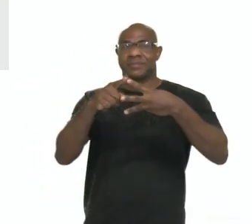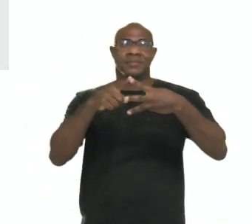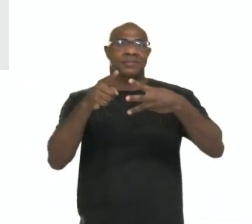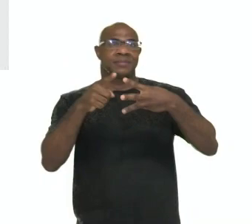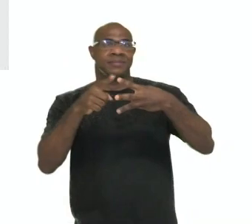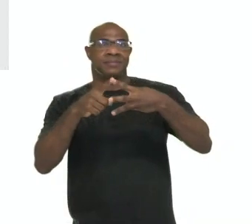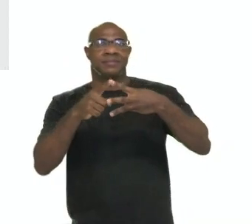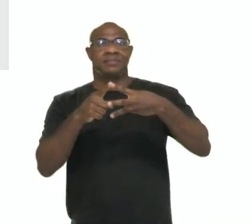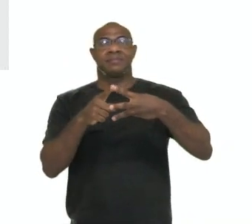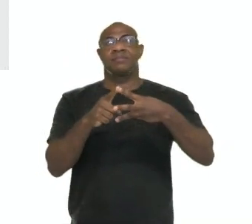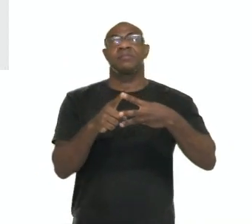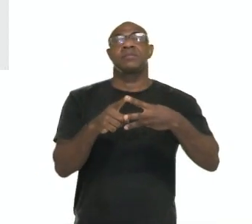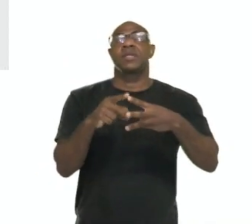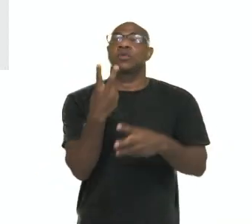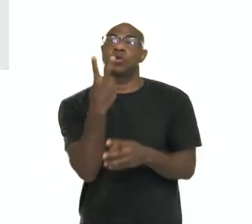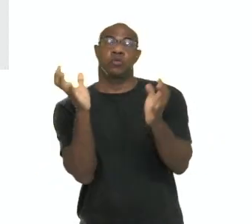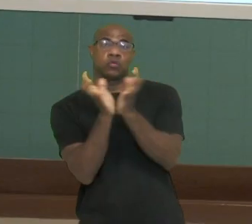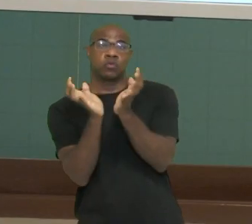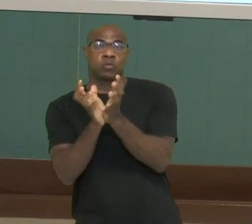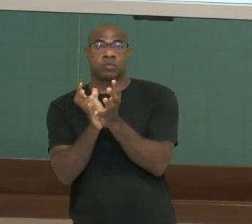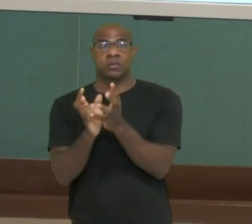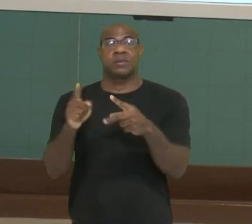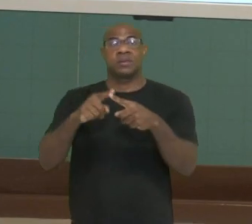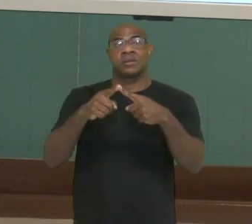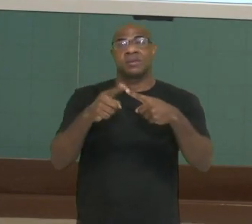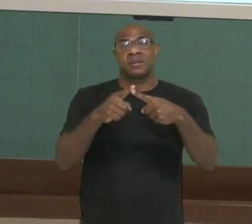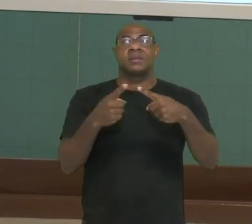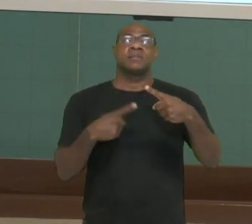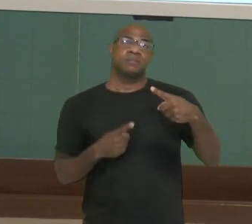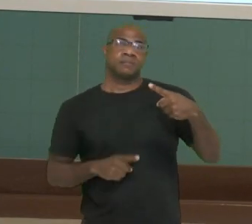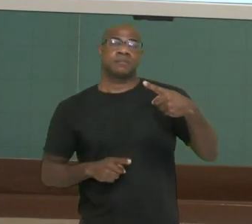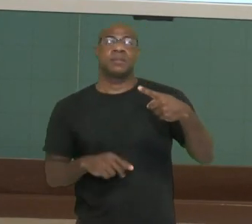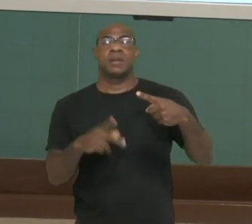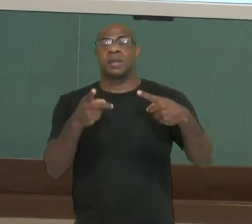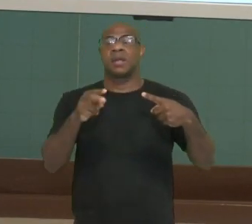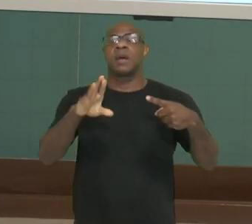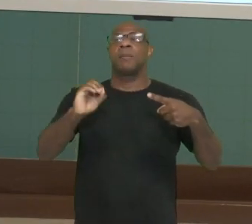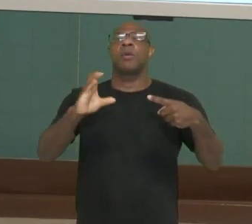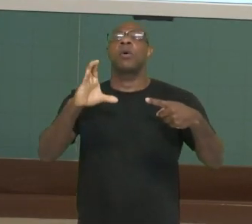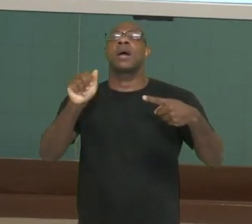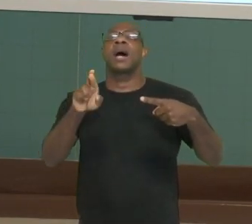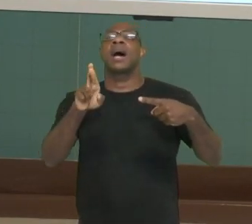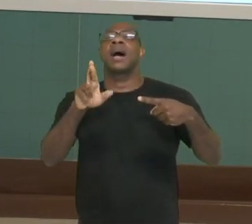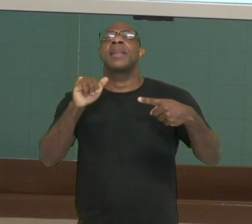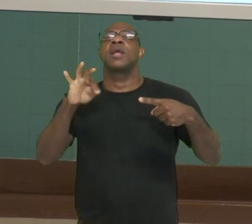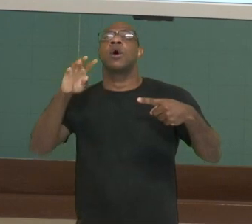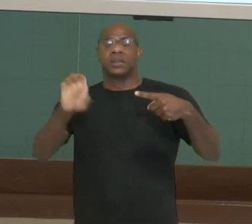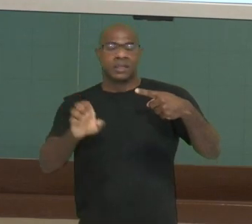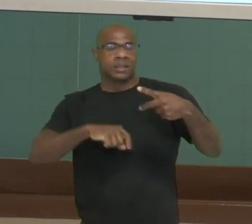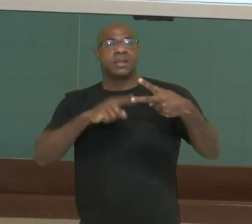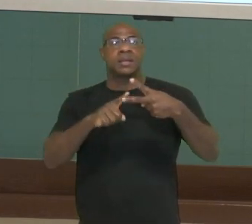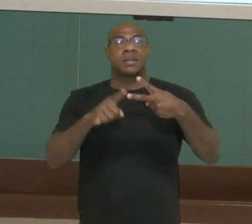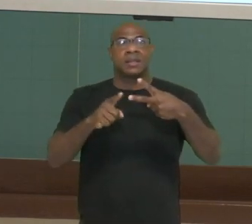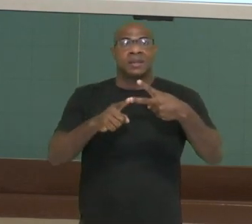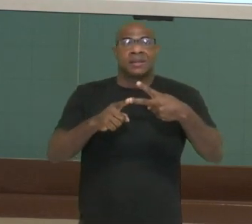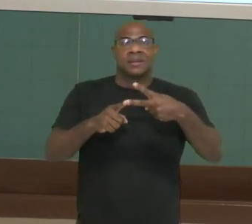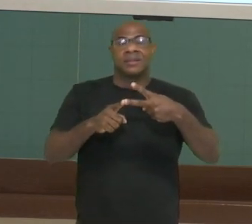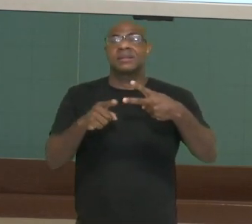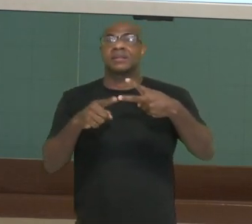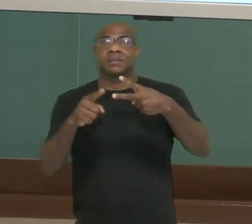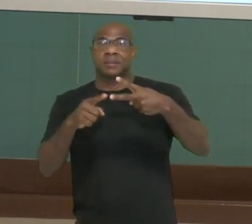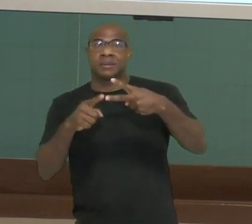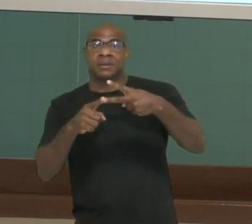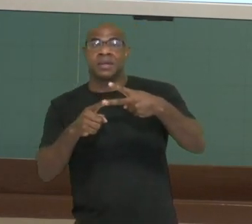dois grandes grupos. Nós temos a célula procarionte e as